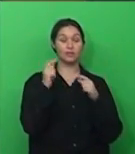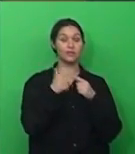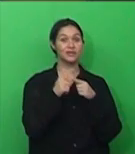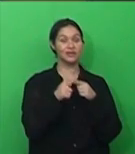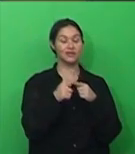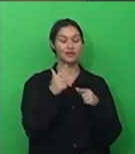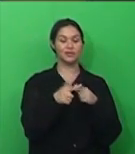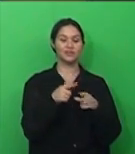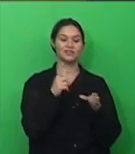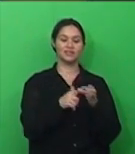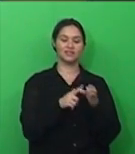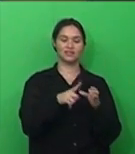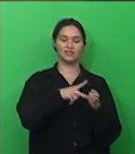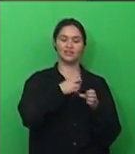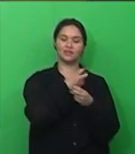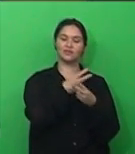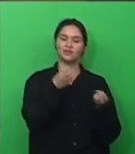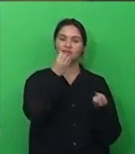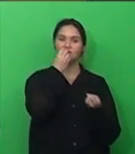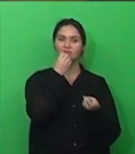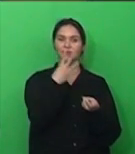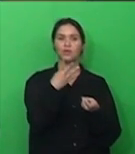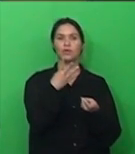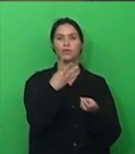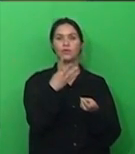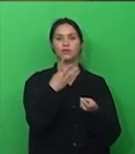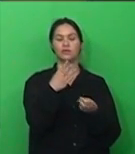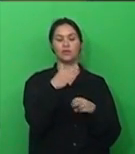coisas ruins. E se nós